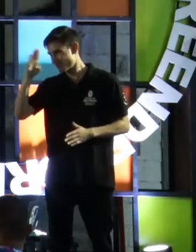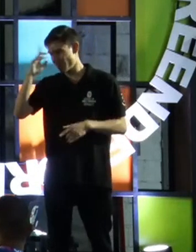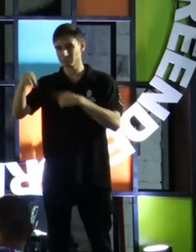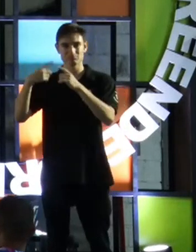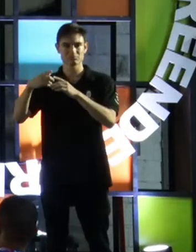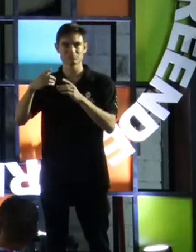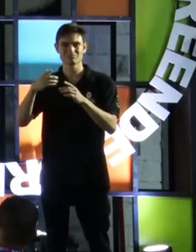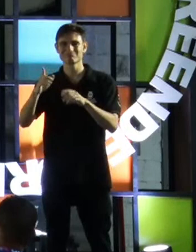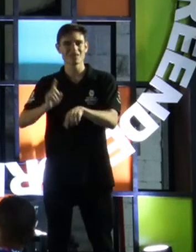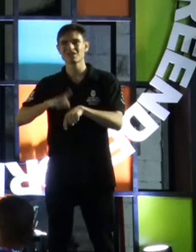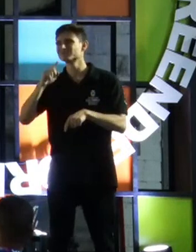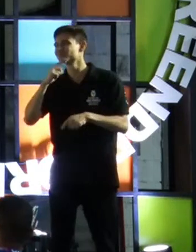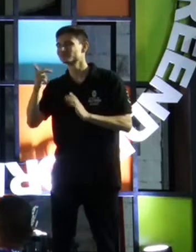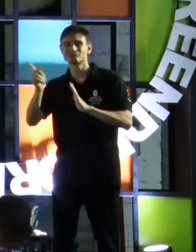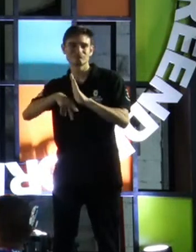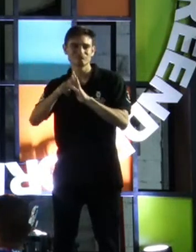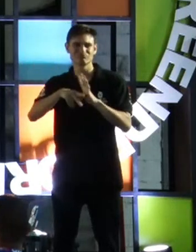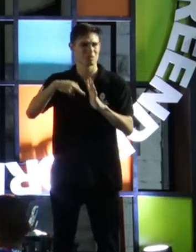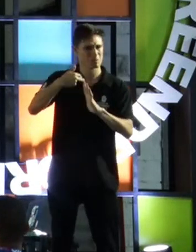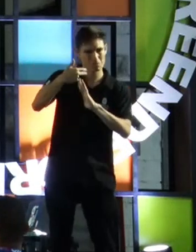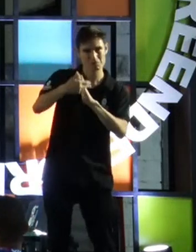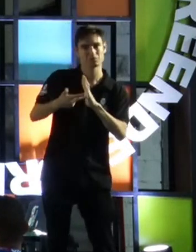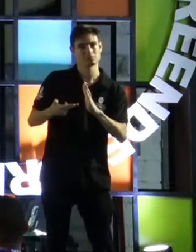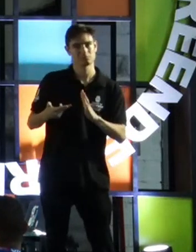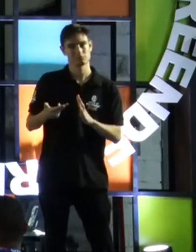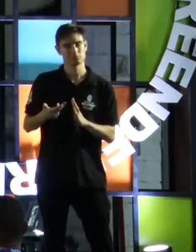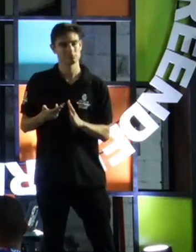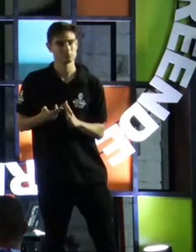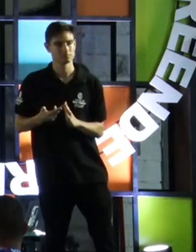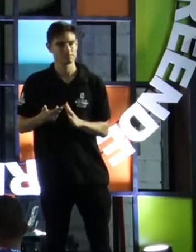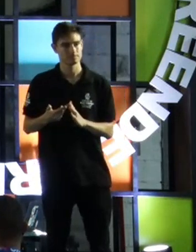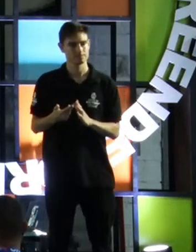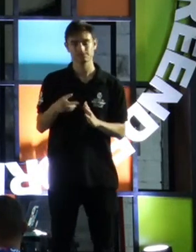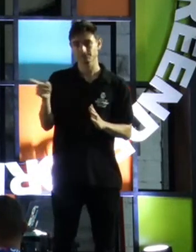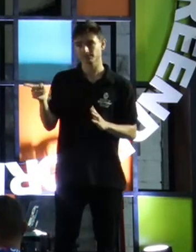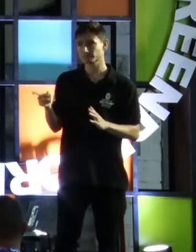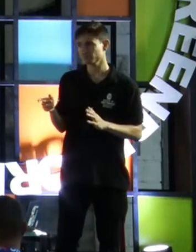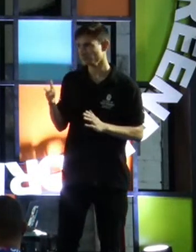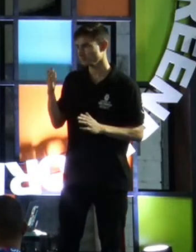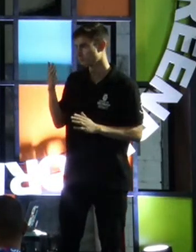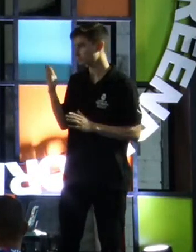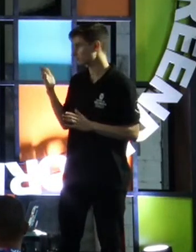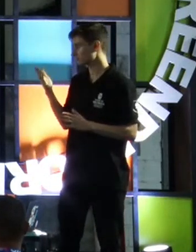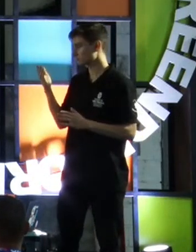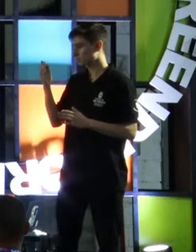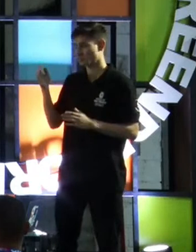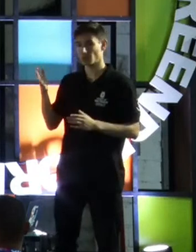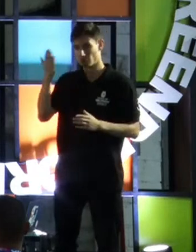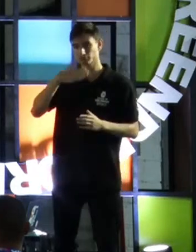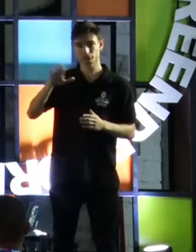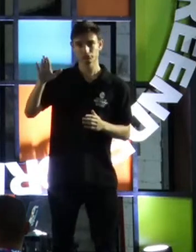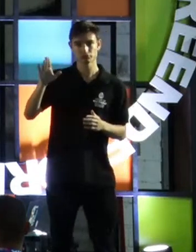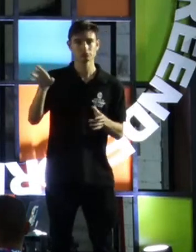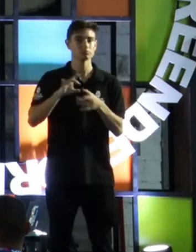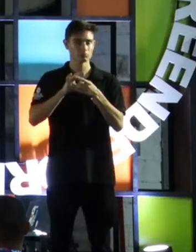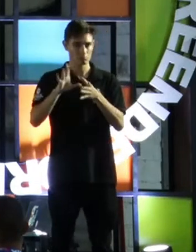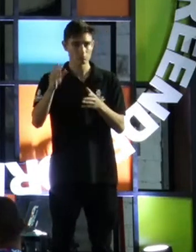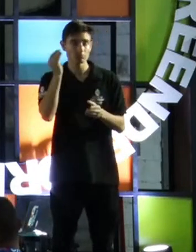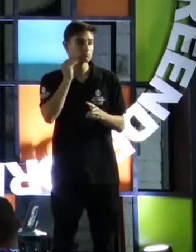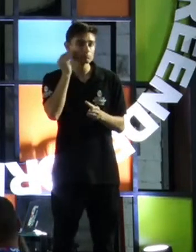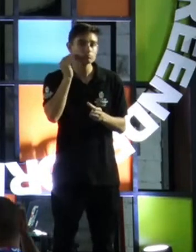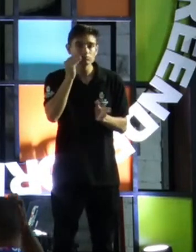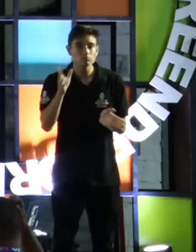depois dizer, ah, porque não teve projeto, não sei o quê. Ele me deu carta branca para tocar experiências e articular experiências